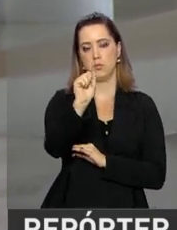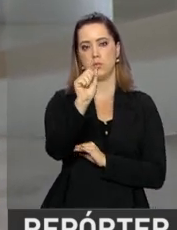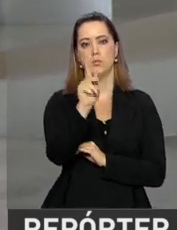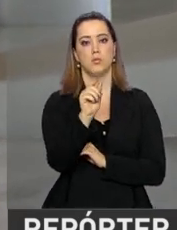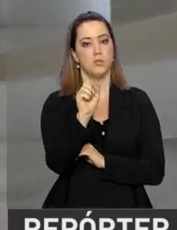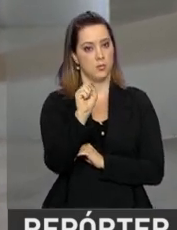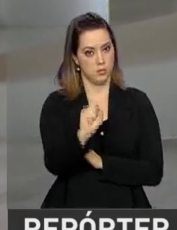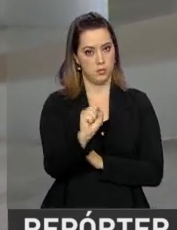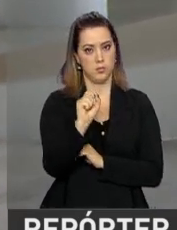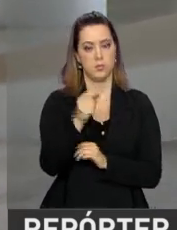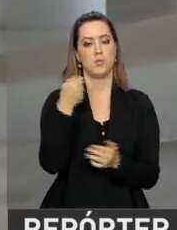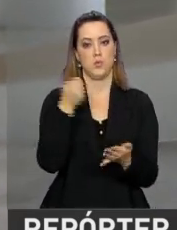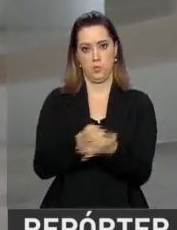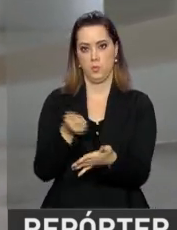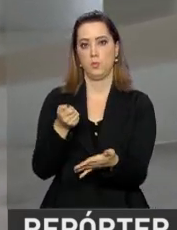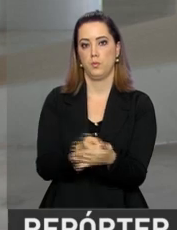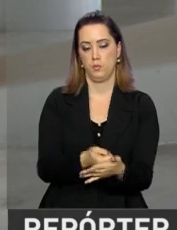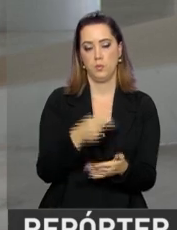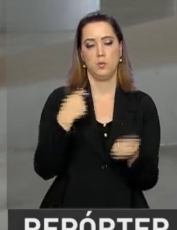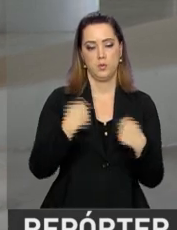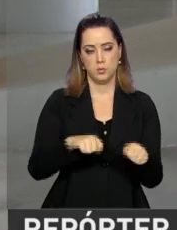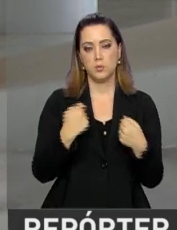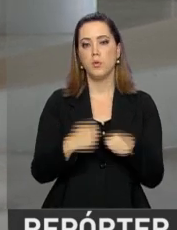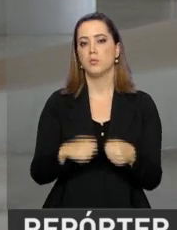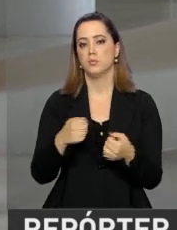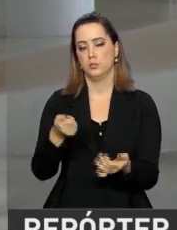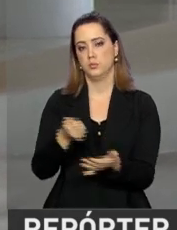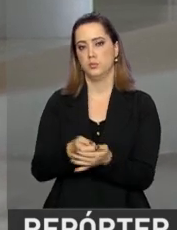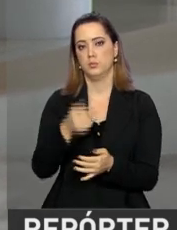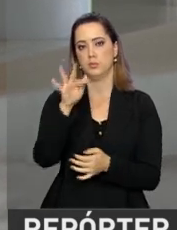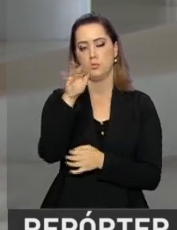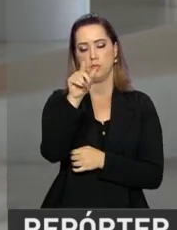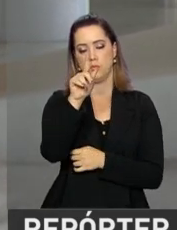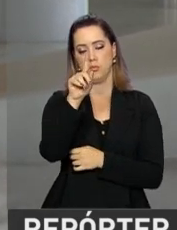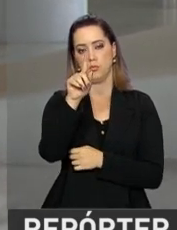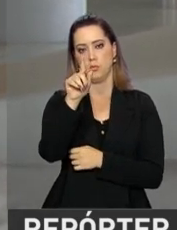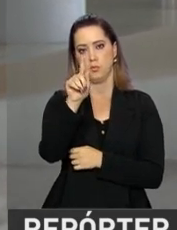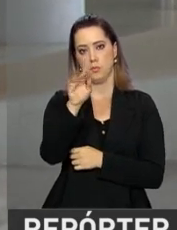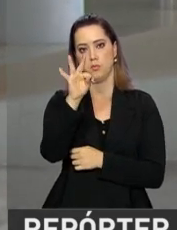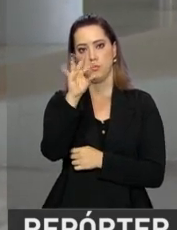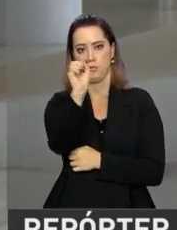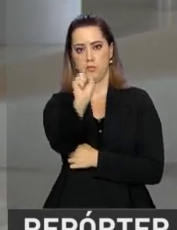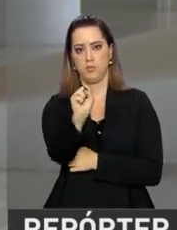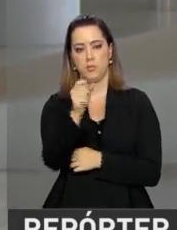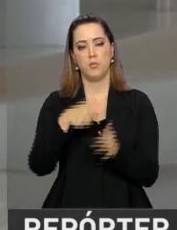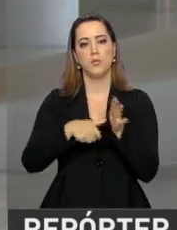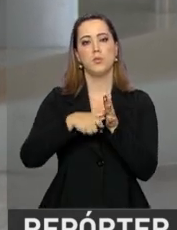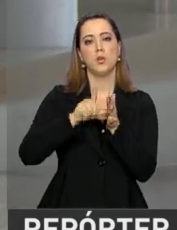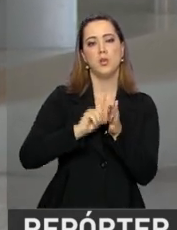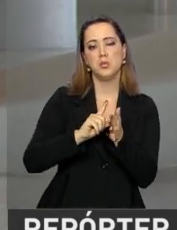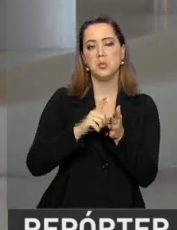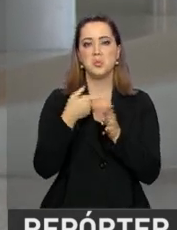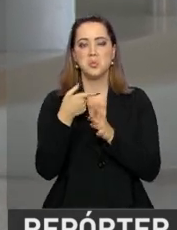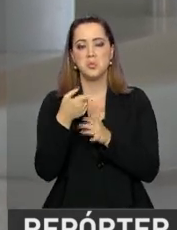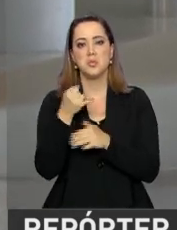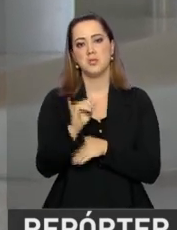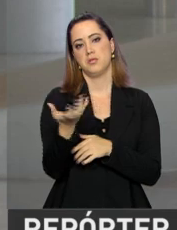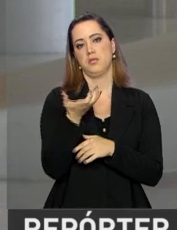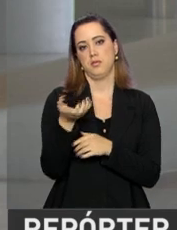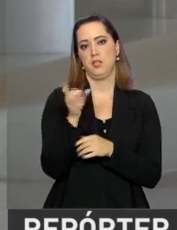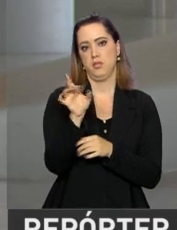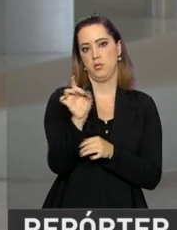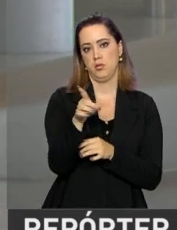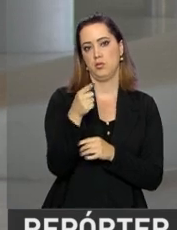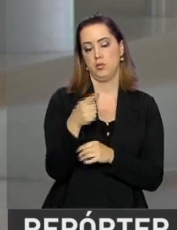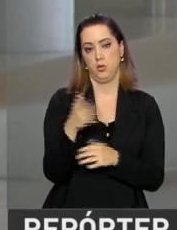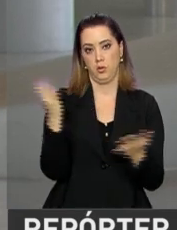do FGTS por parte dos empregadores, o que antes era facultativo. 1 milhão 370 mil